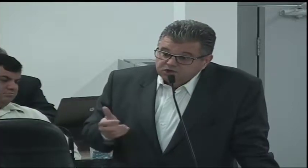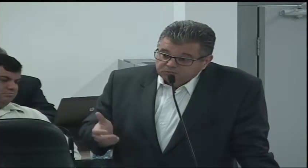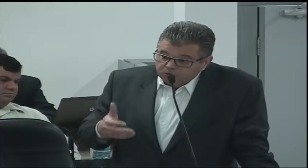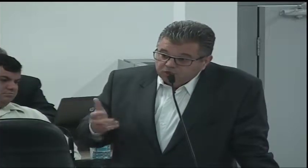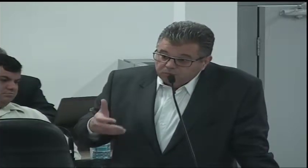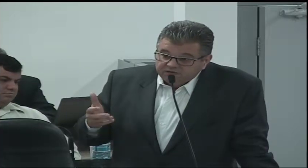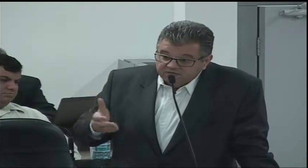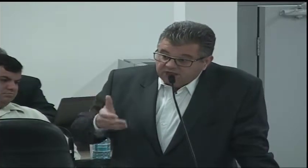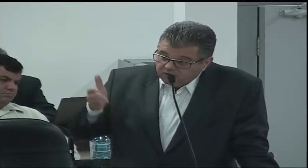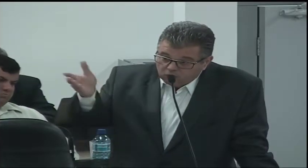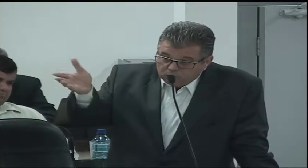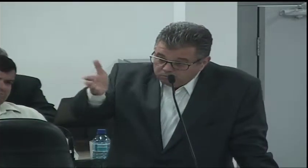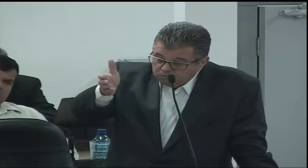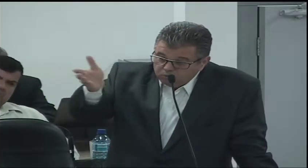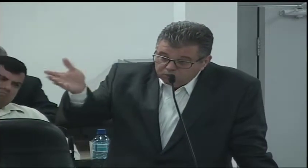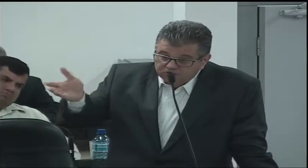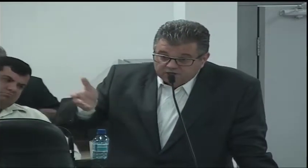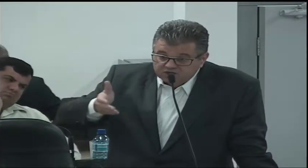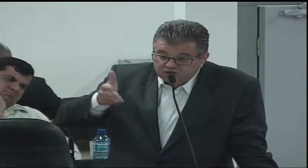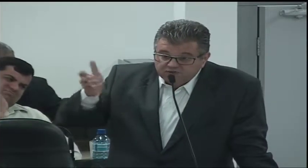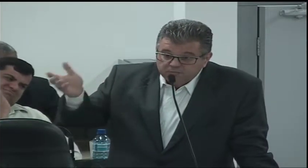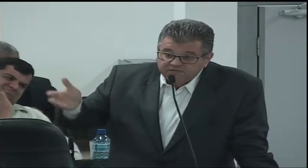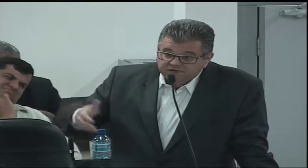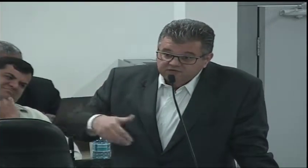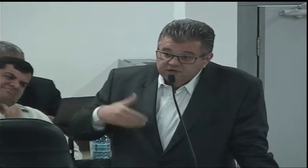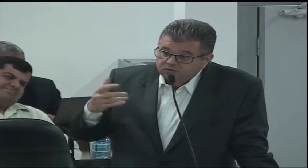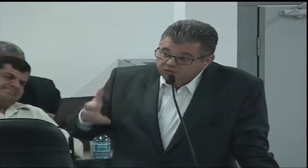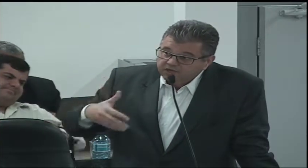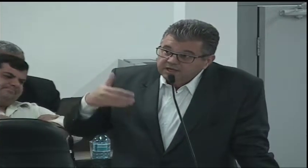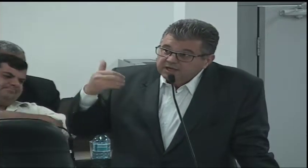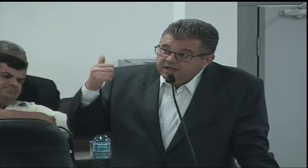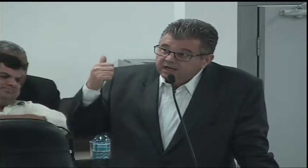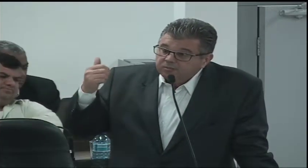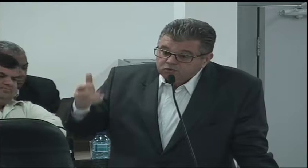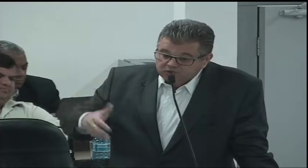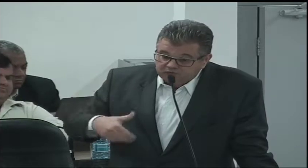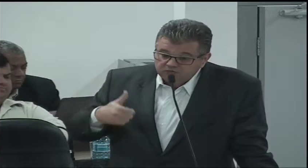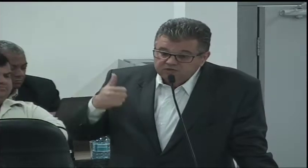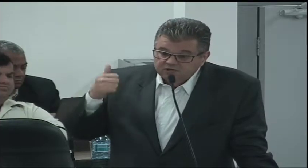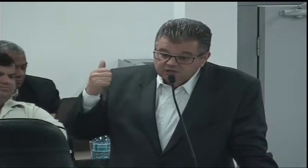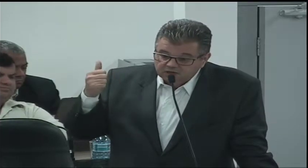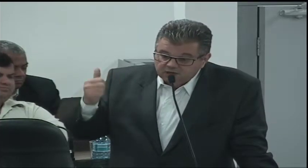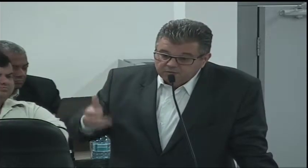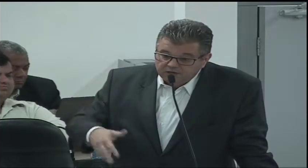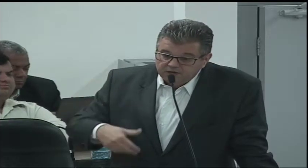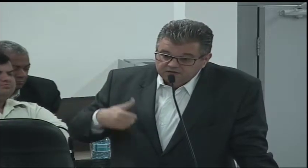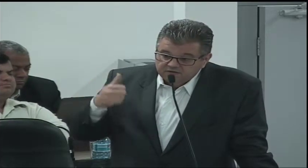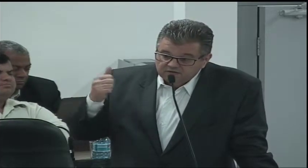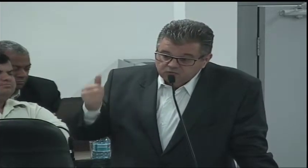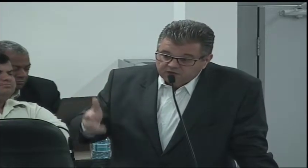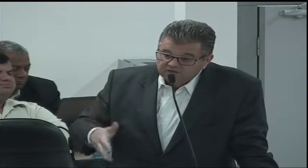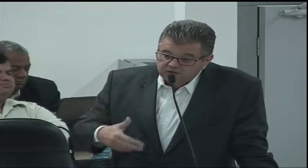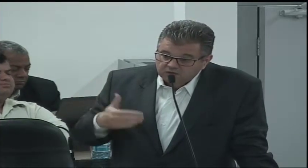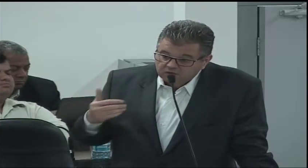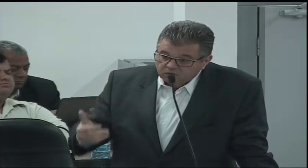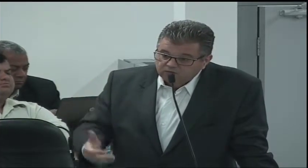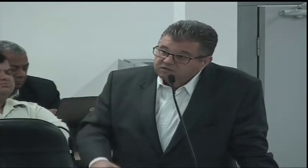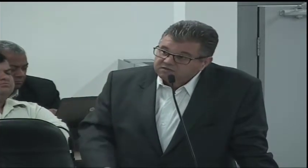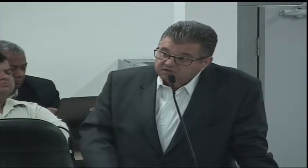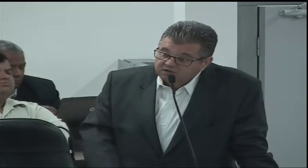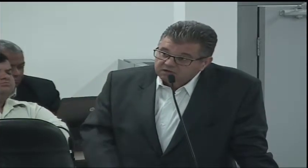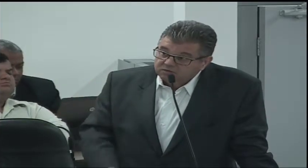para a gente poder começar, como muitos aqui já vêm bem fazendo, né, projetos de campanhas, de divulgação,